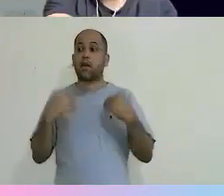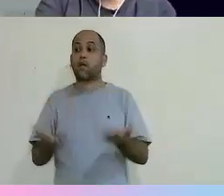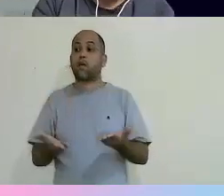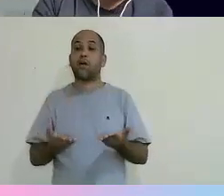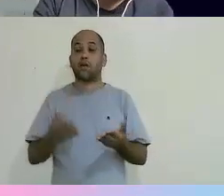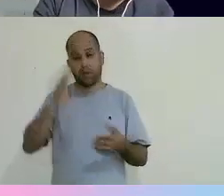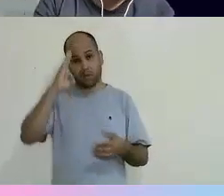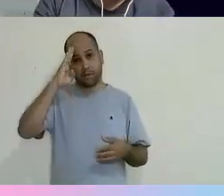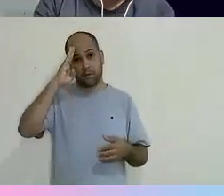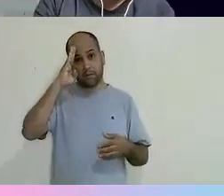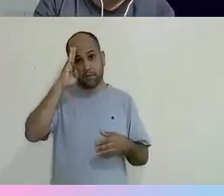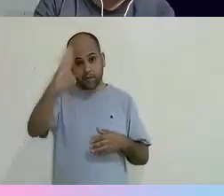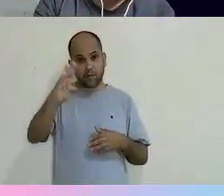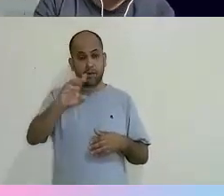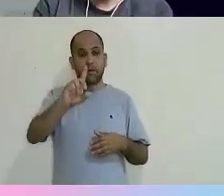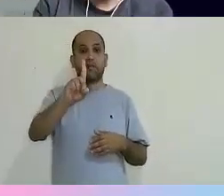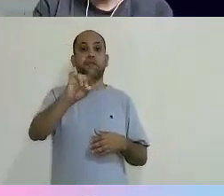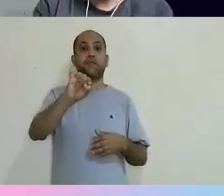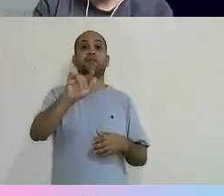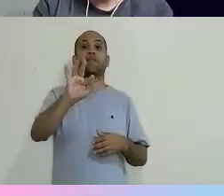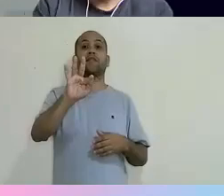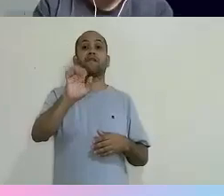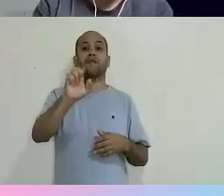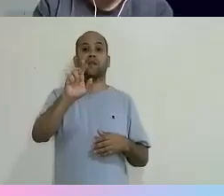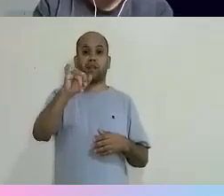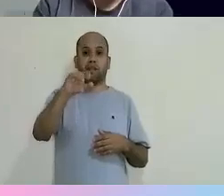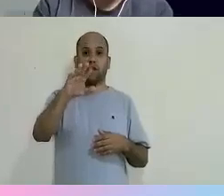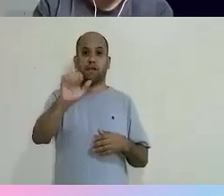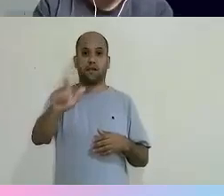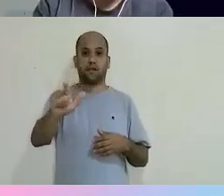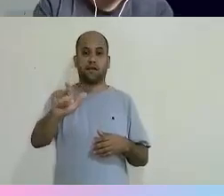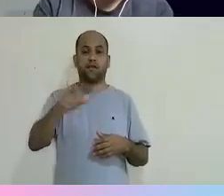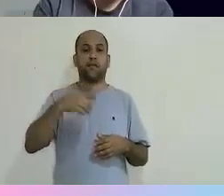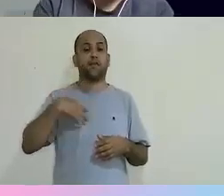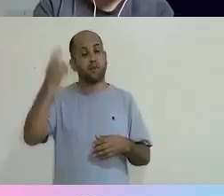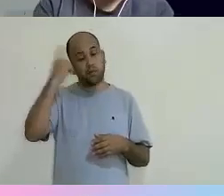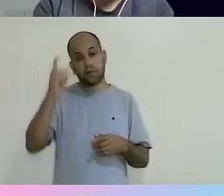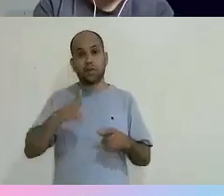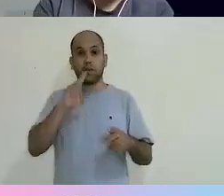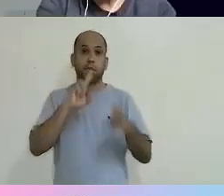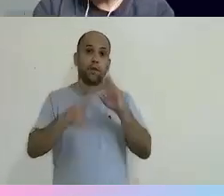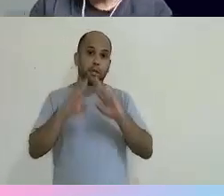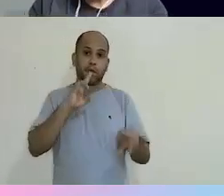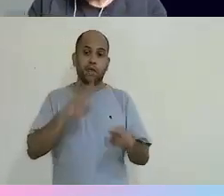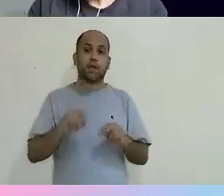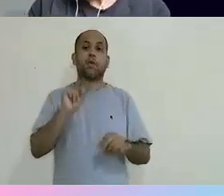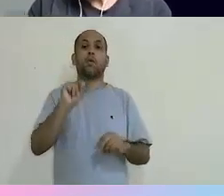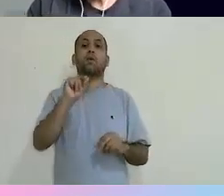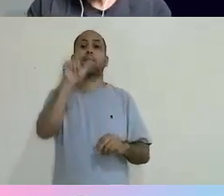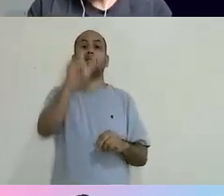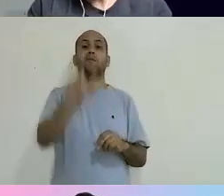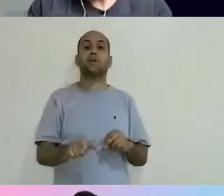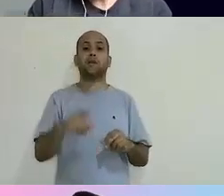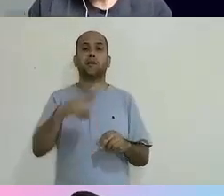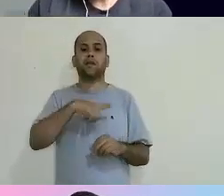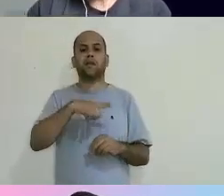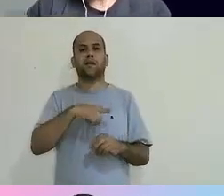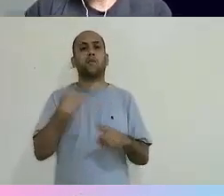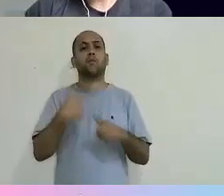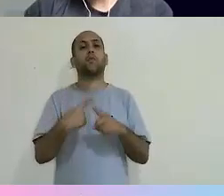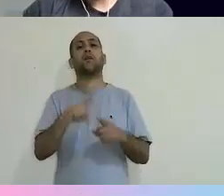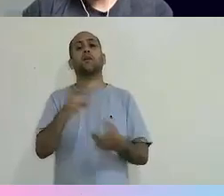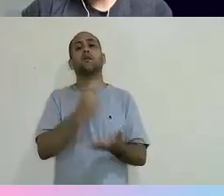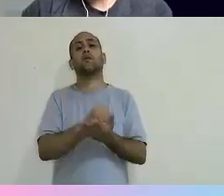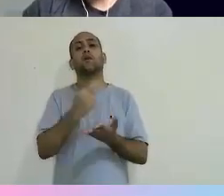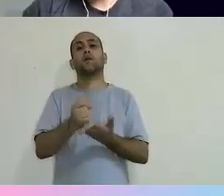diferenciais? Né? E muita gente não sabe responder, ou o que você tem, né? Por que eu deveria te